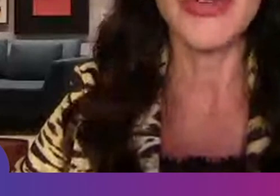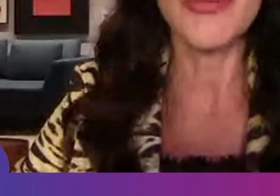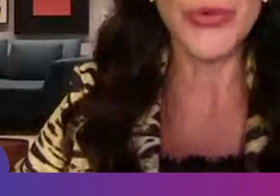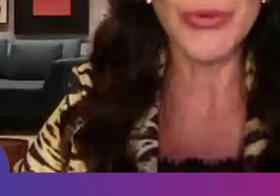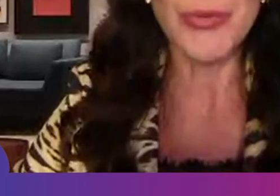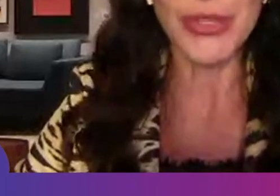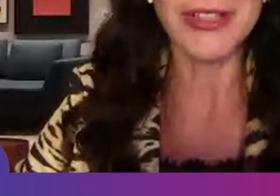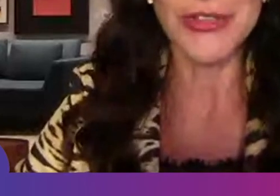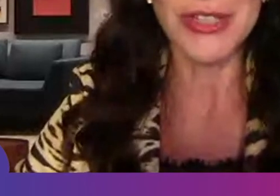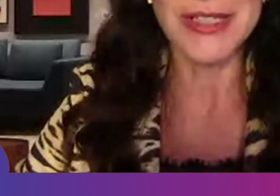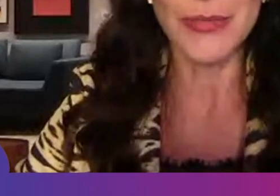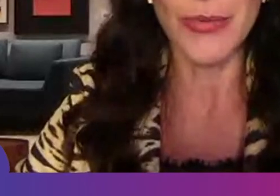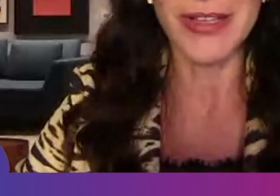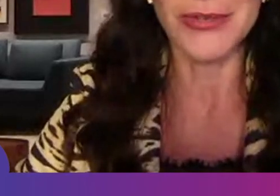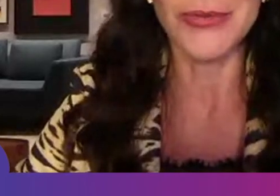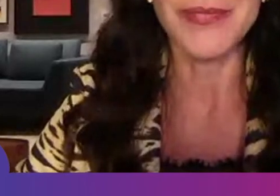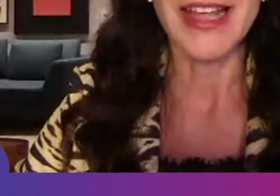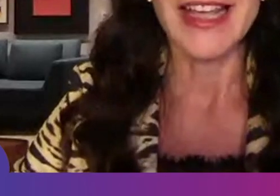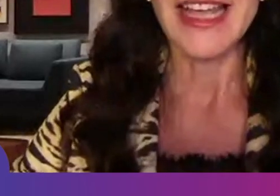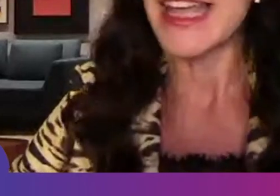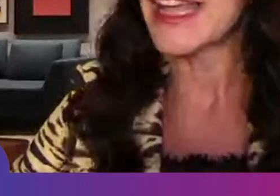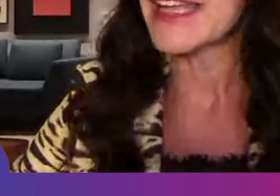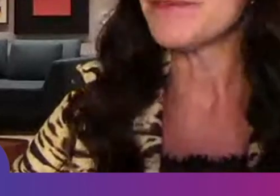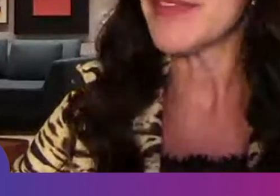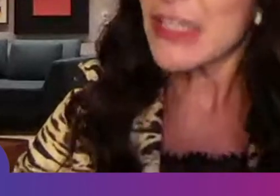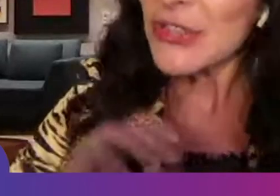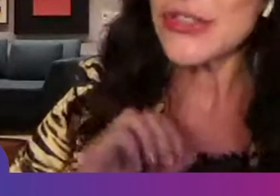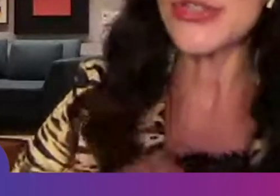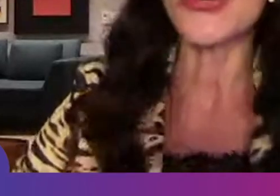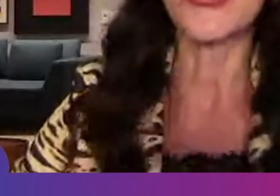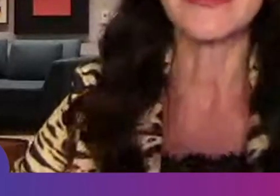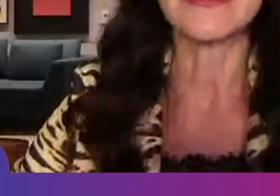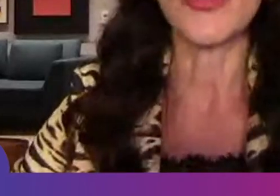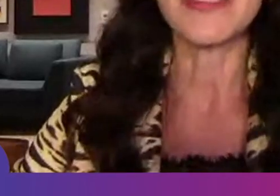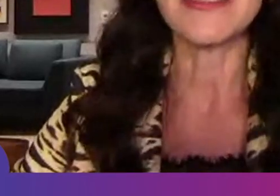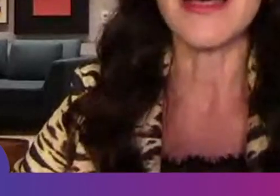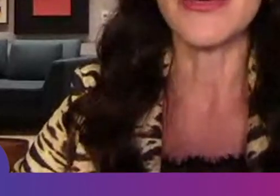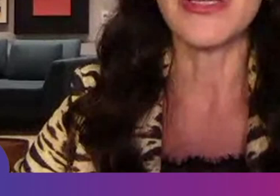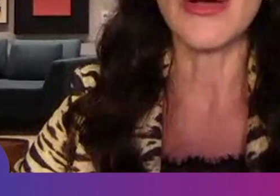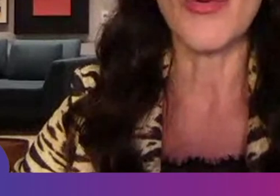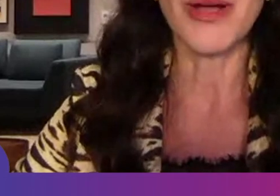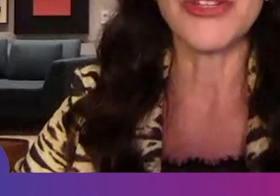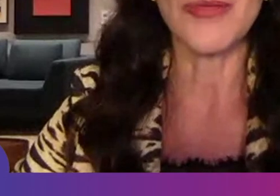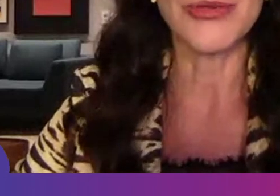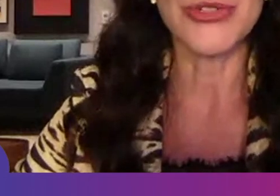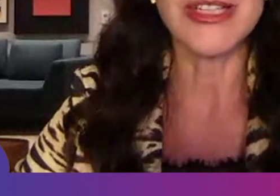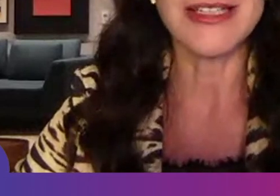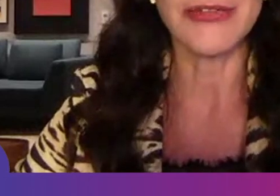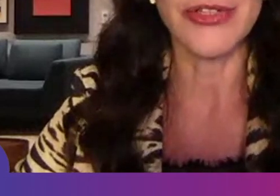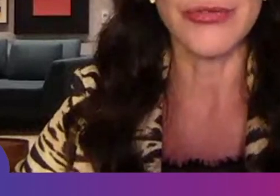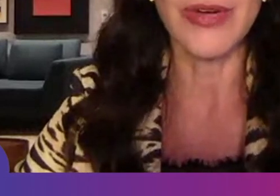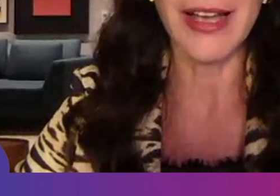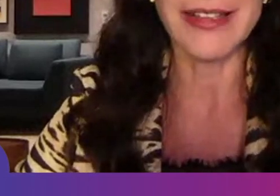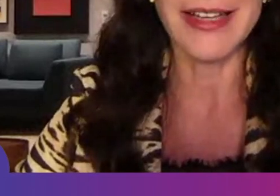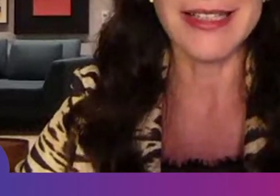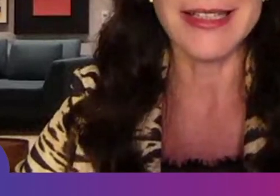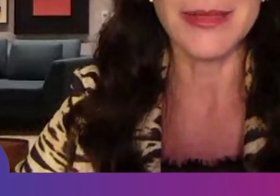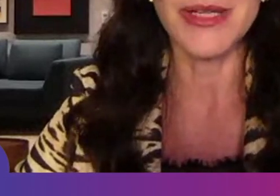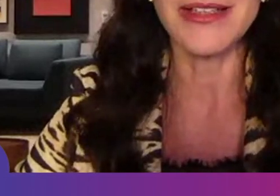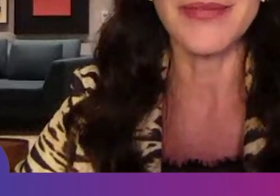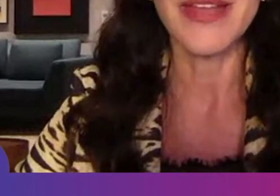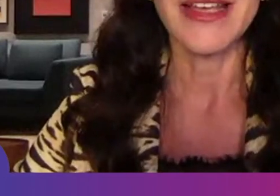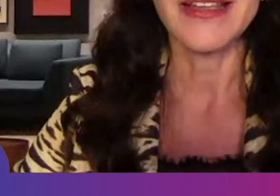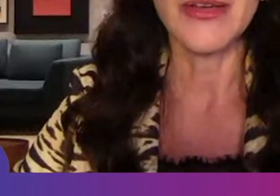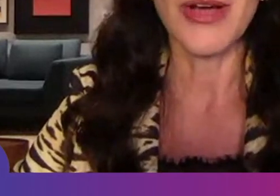mútua. Isso é muito importante nesse momento. Antes da gente começar, eu queria compartilhar uma notícia que foi divulgada